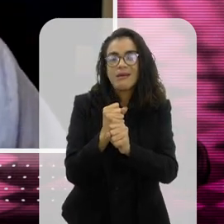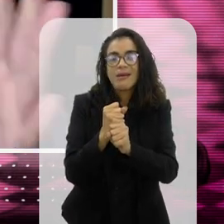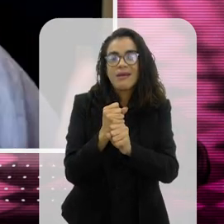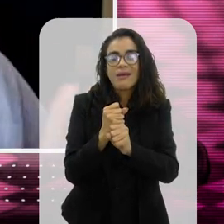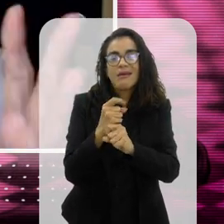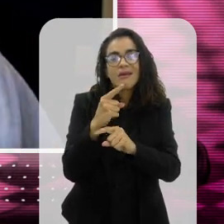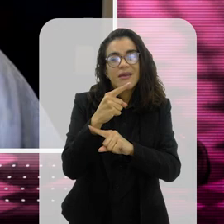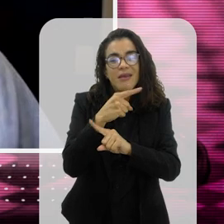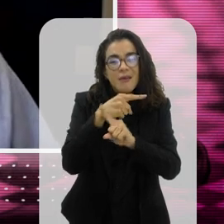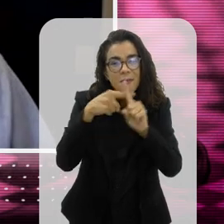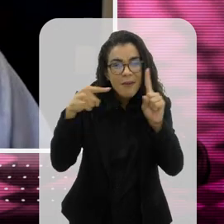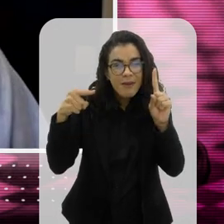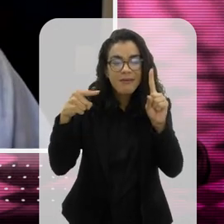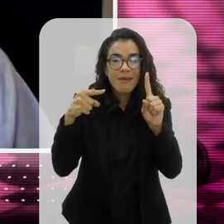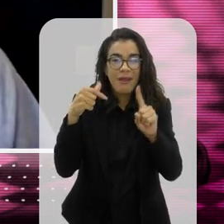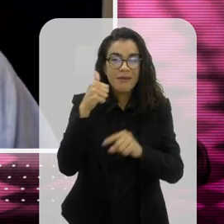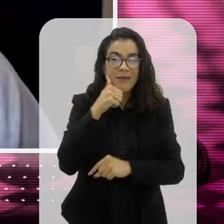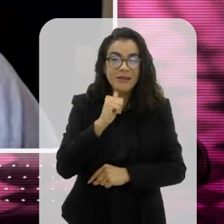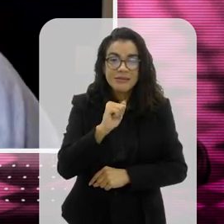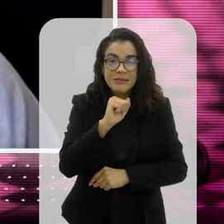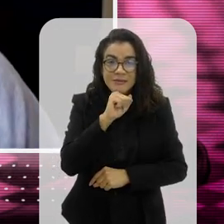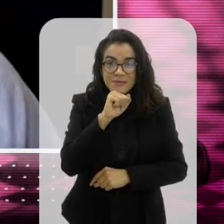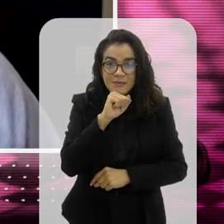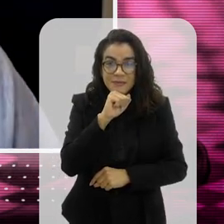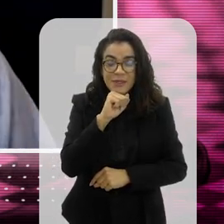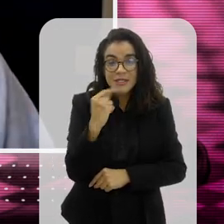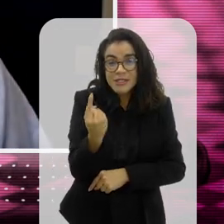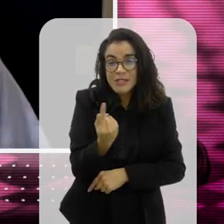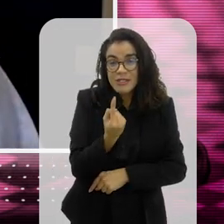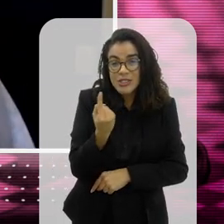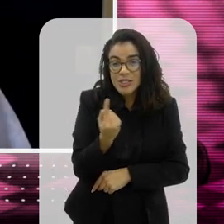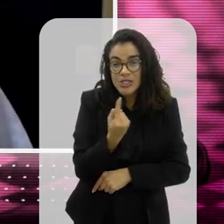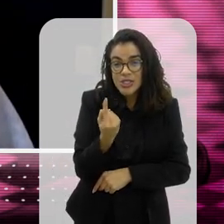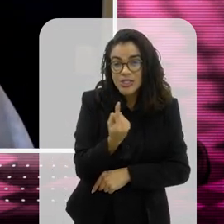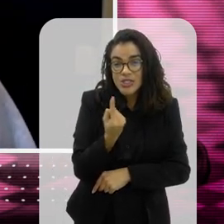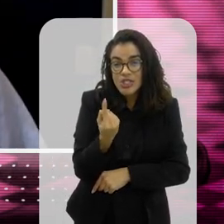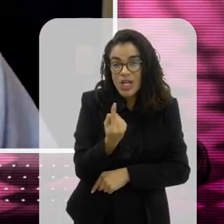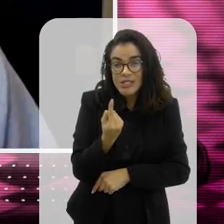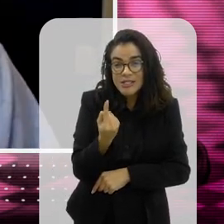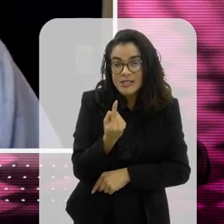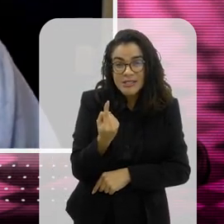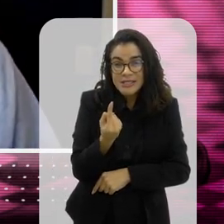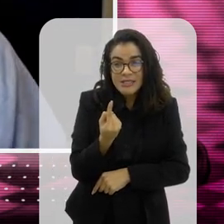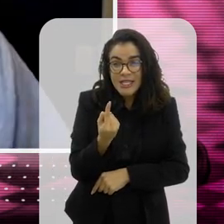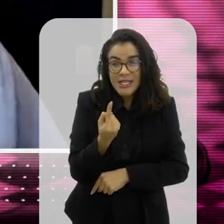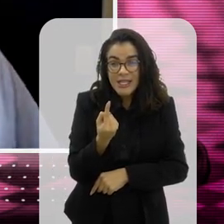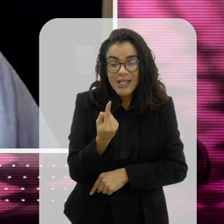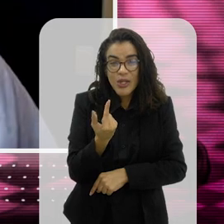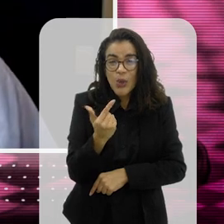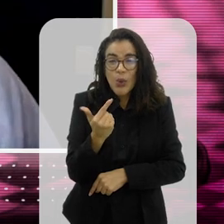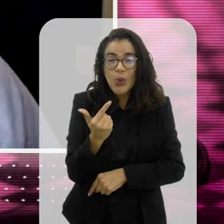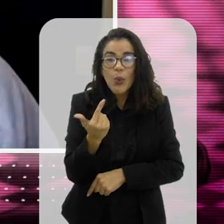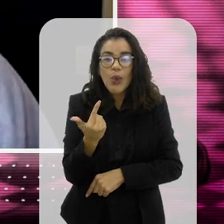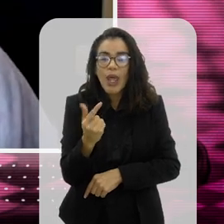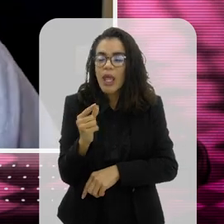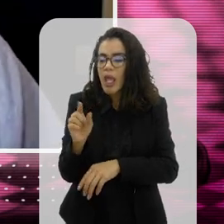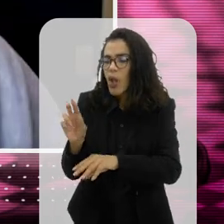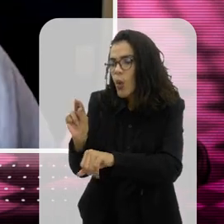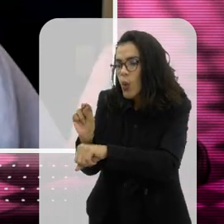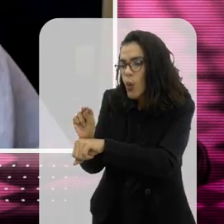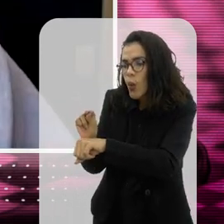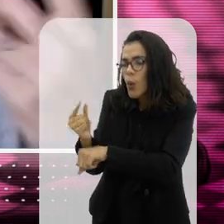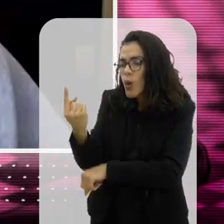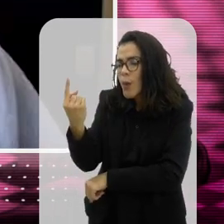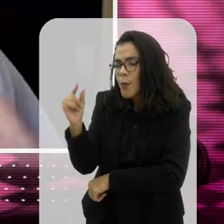metade das mulheres no Brasil que são mães solo. Então, não tem nem para quem passar a bola, não é